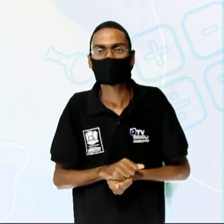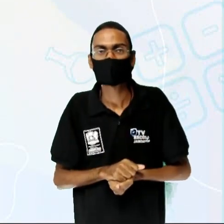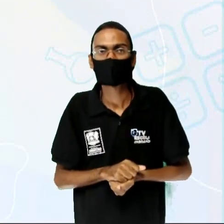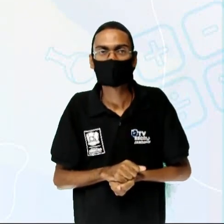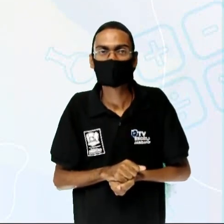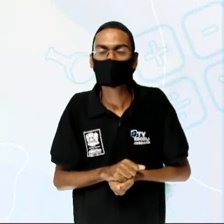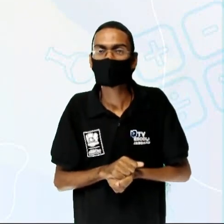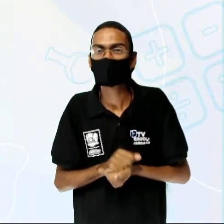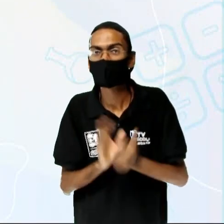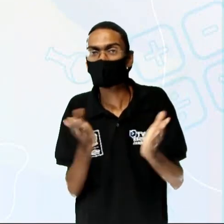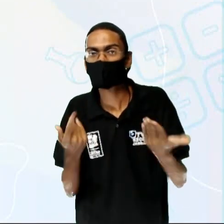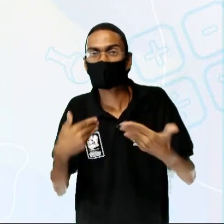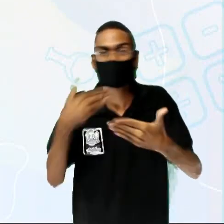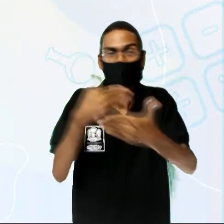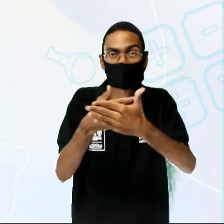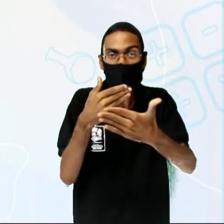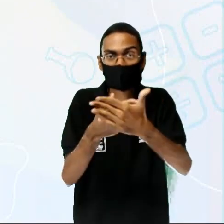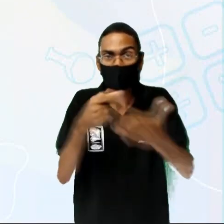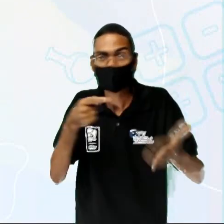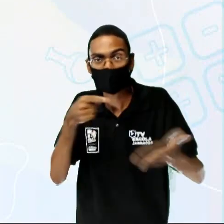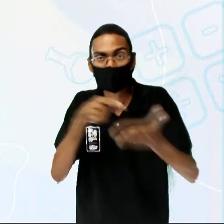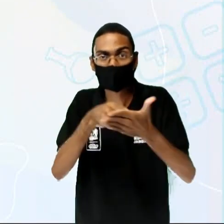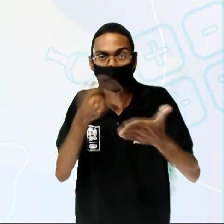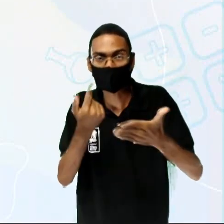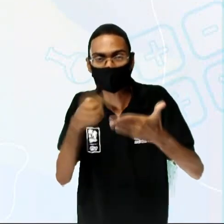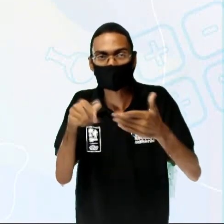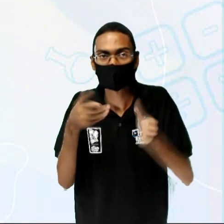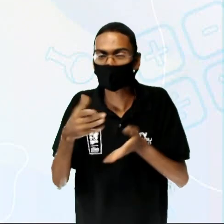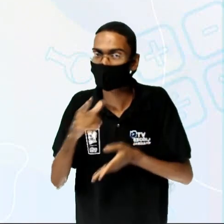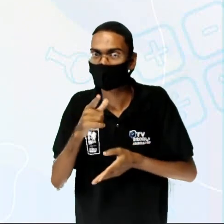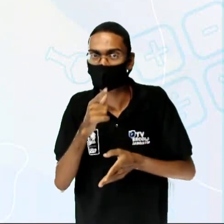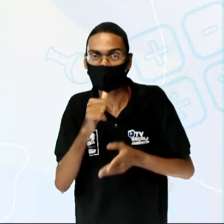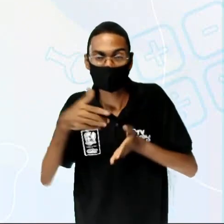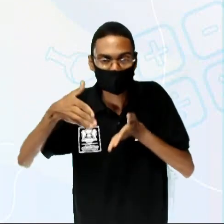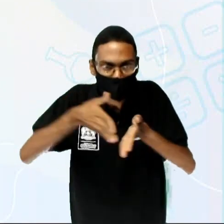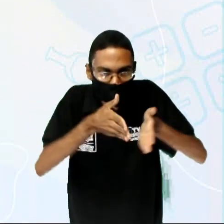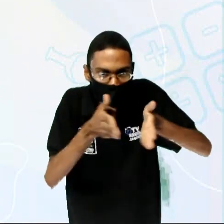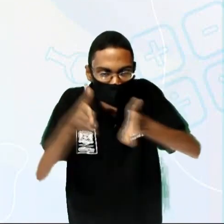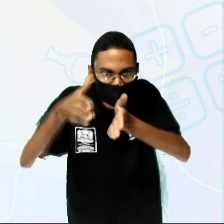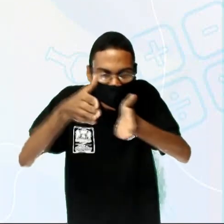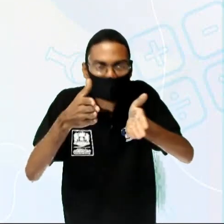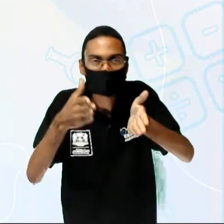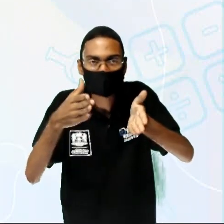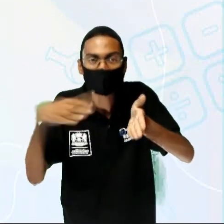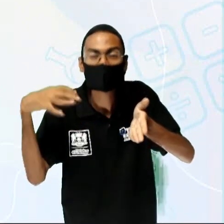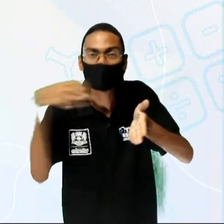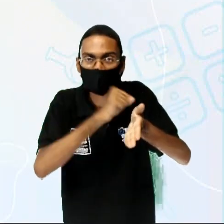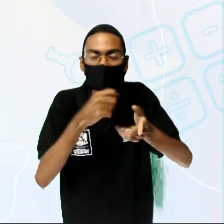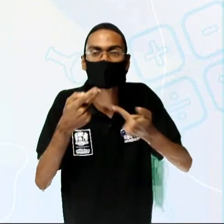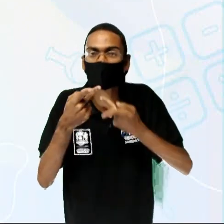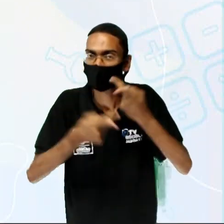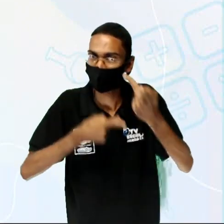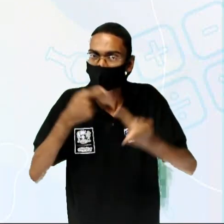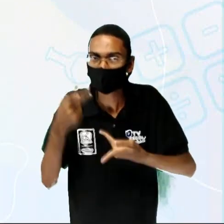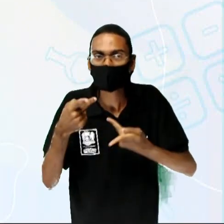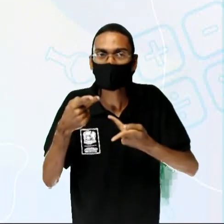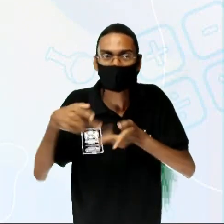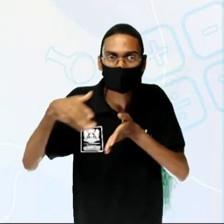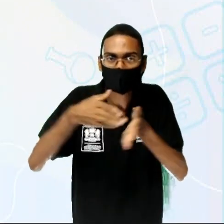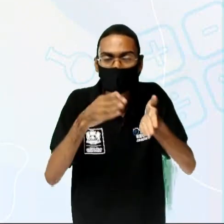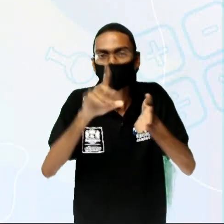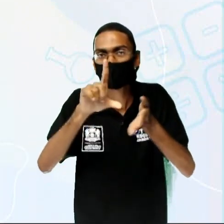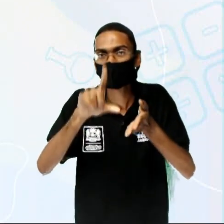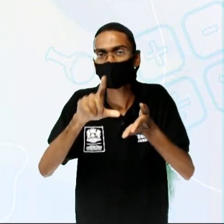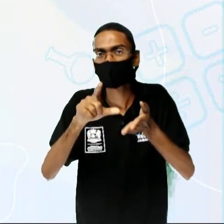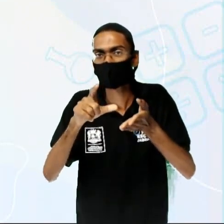próximo ponto, na verdade, são os rios. A gente vai falar muito rapidamente, né? A gente destacam-se os rios Lena,